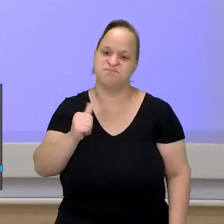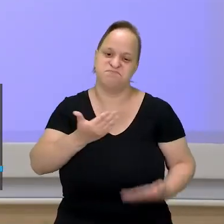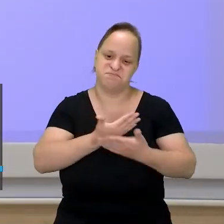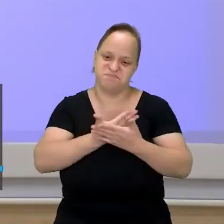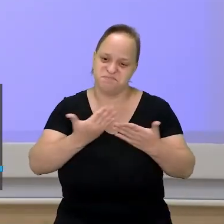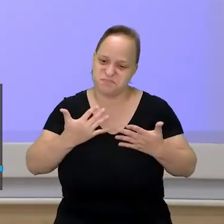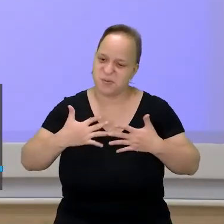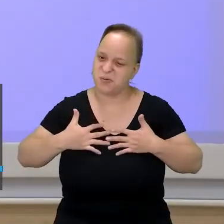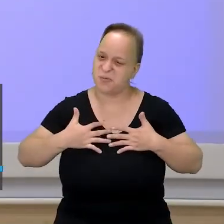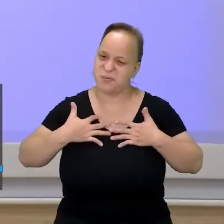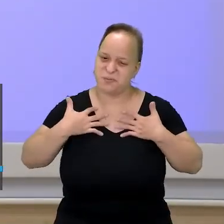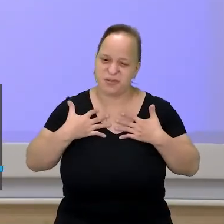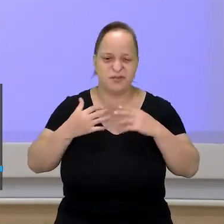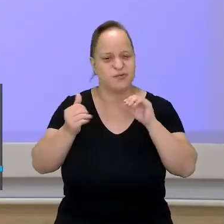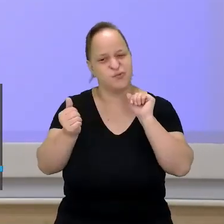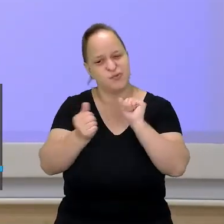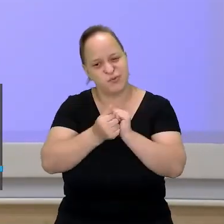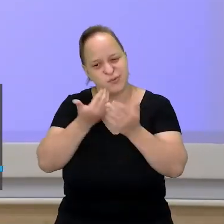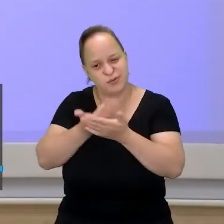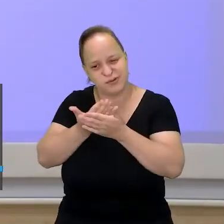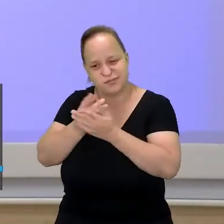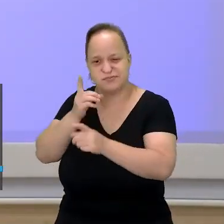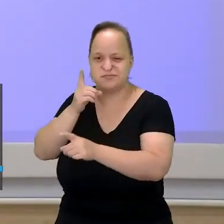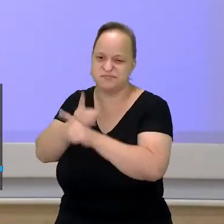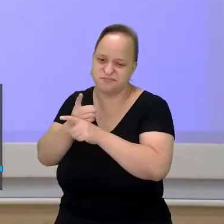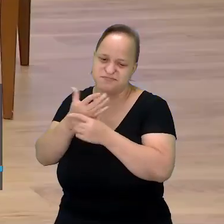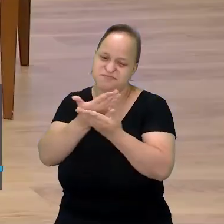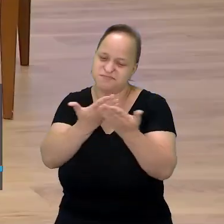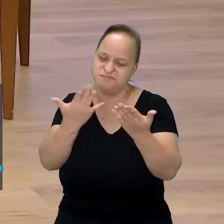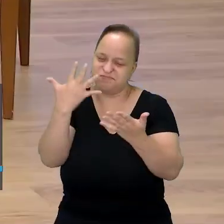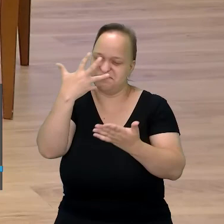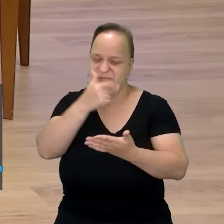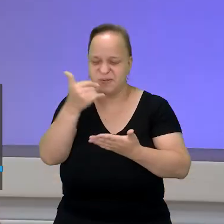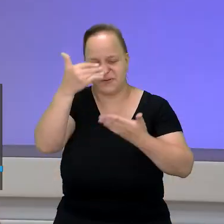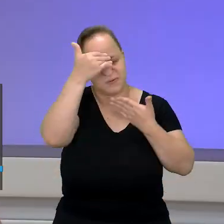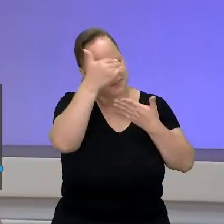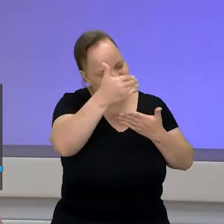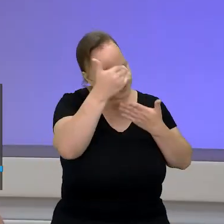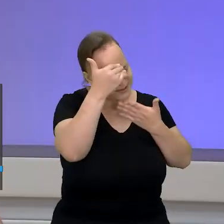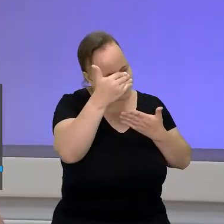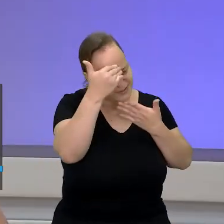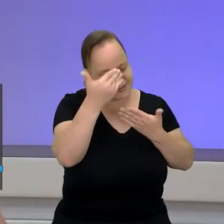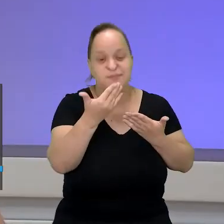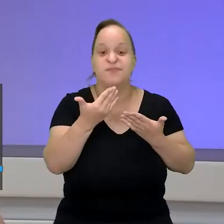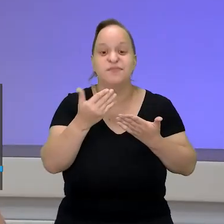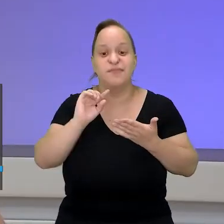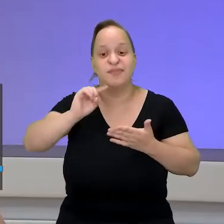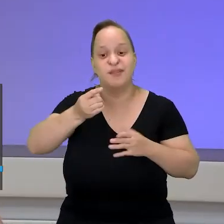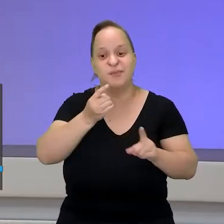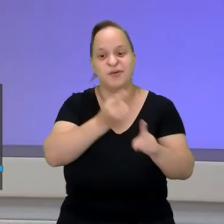nas nossas aulas. Vocês são lindos e obrigada, Su, você é sempre maravilhosa. Obrigada a você. Gente,